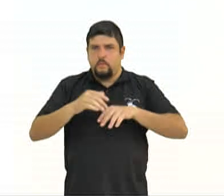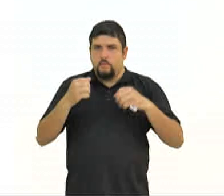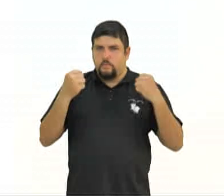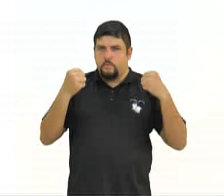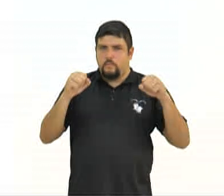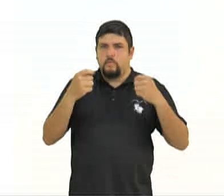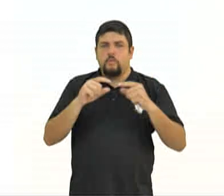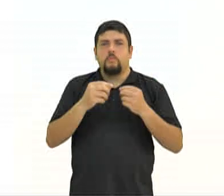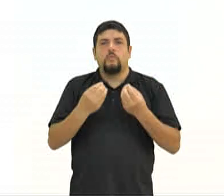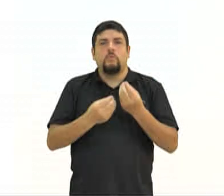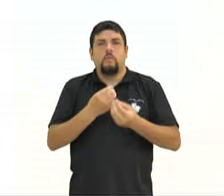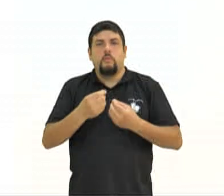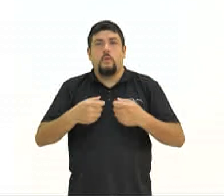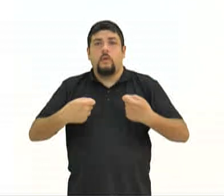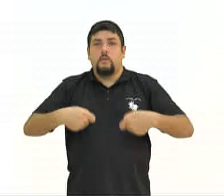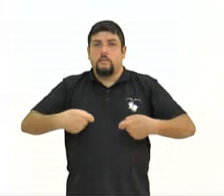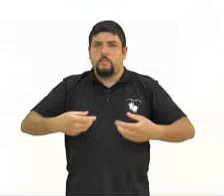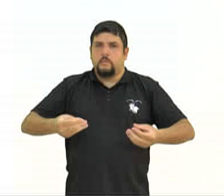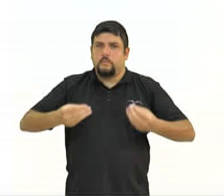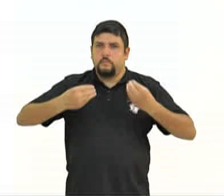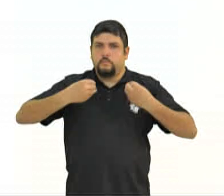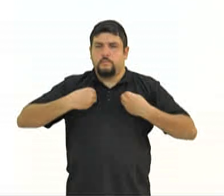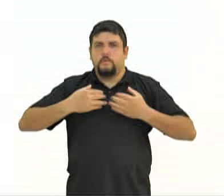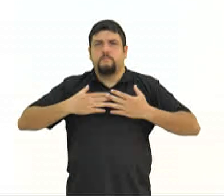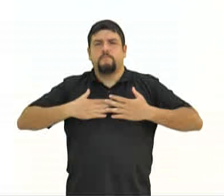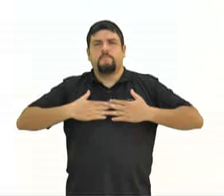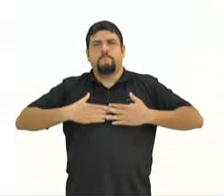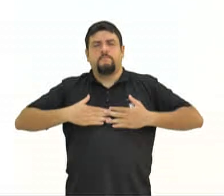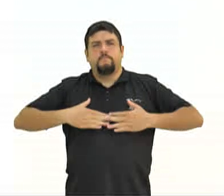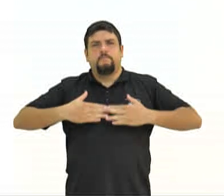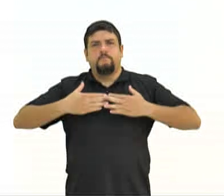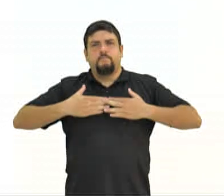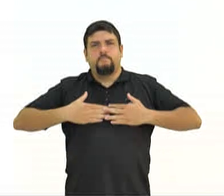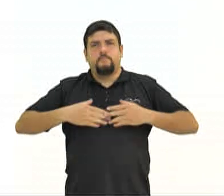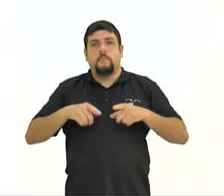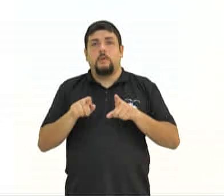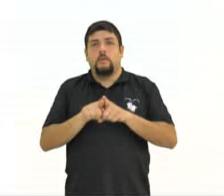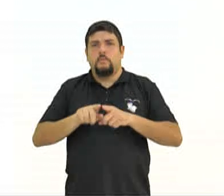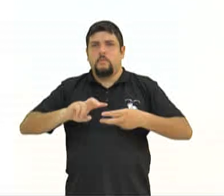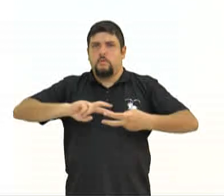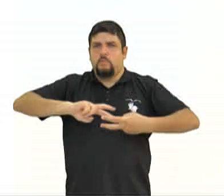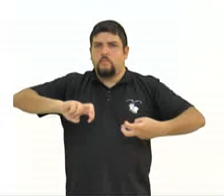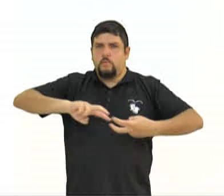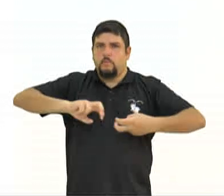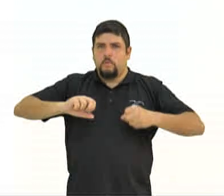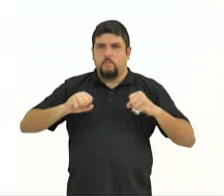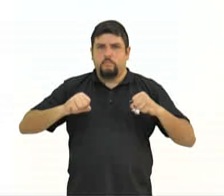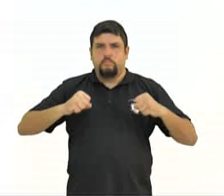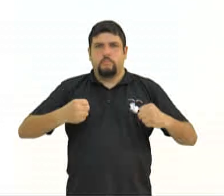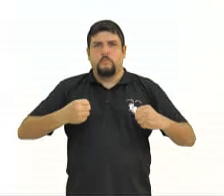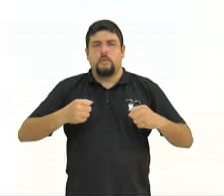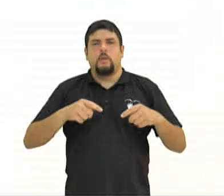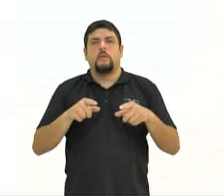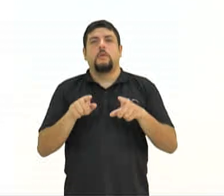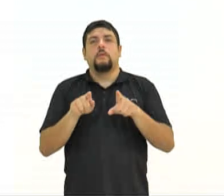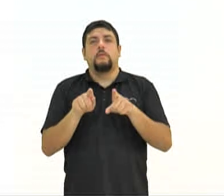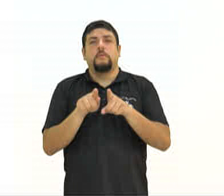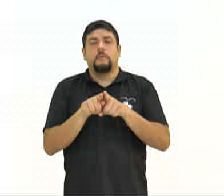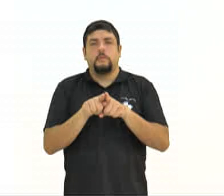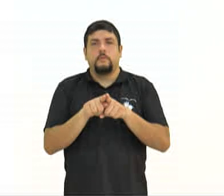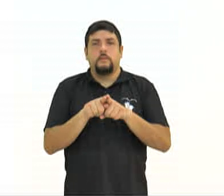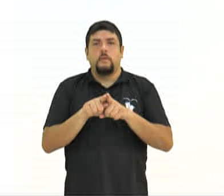né, relaxamento, resistência, fortaleza muscular, fortalecimento muscular